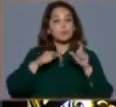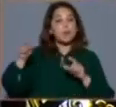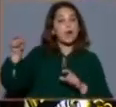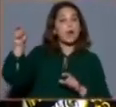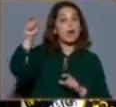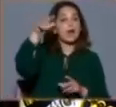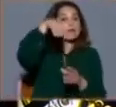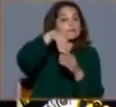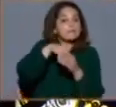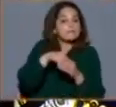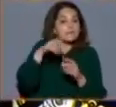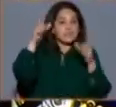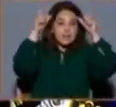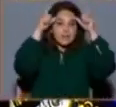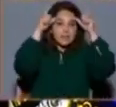pertencem.